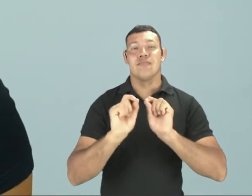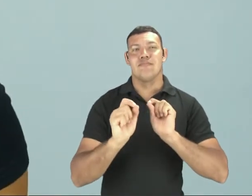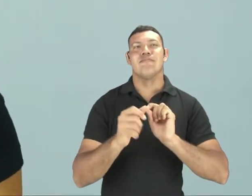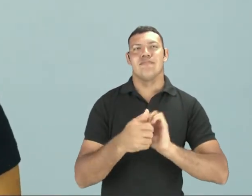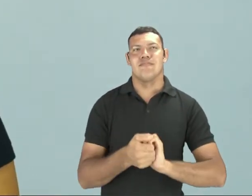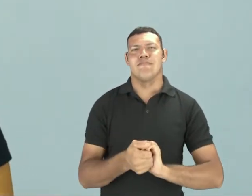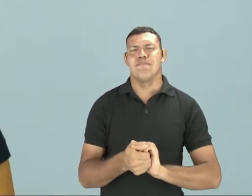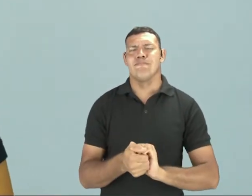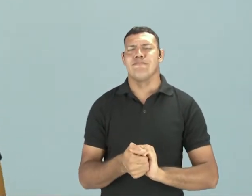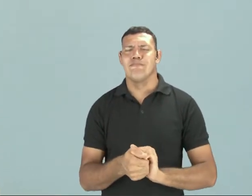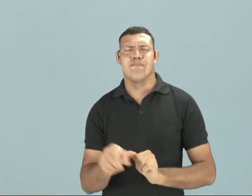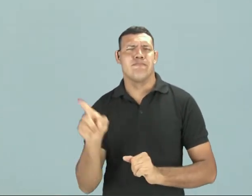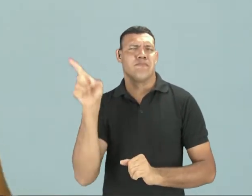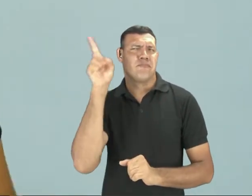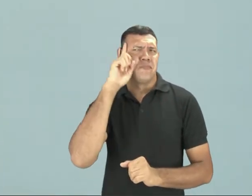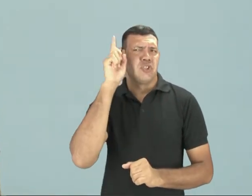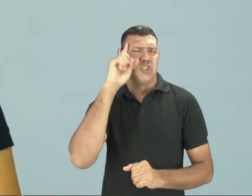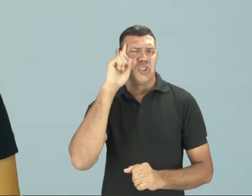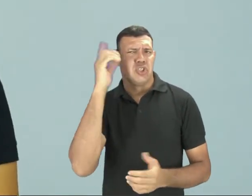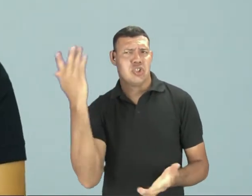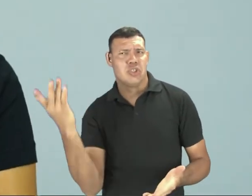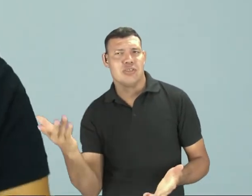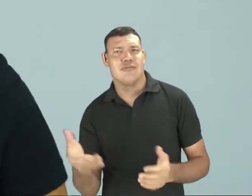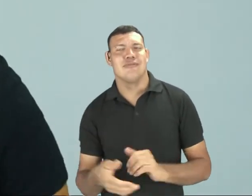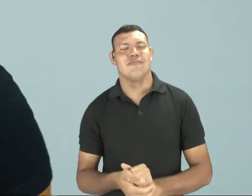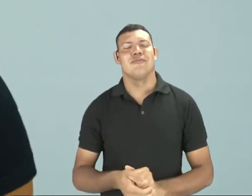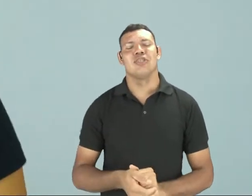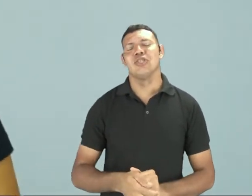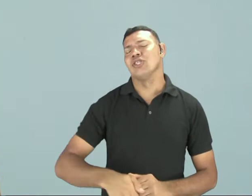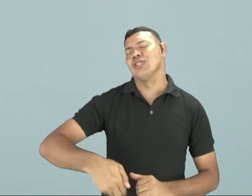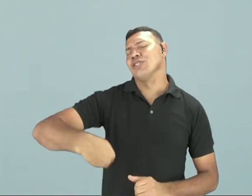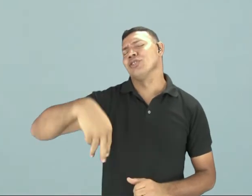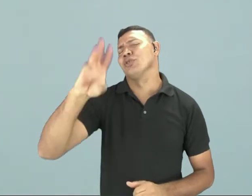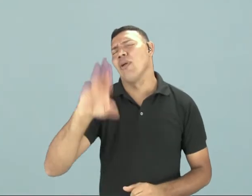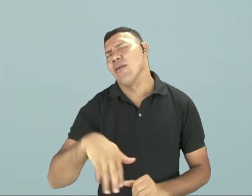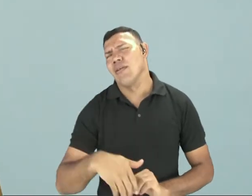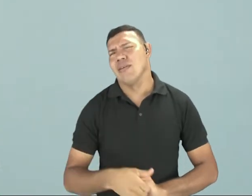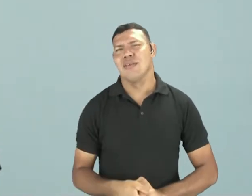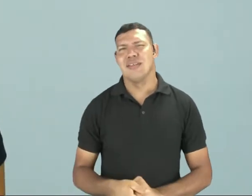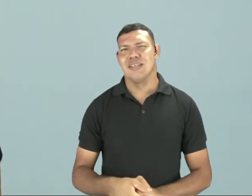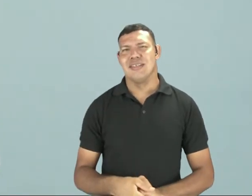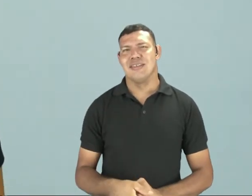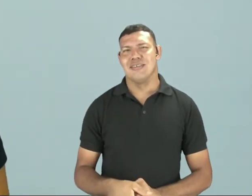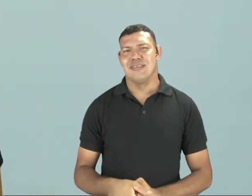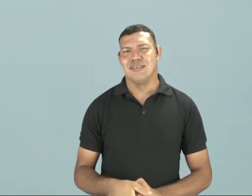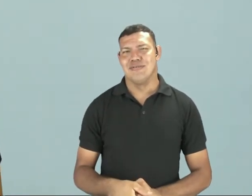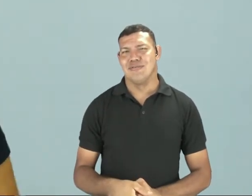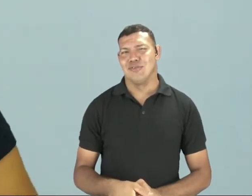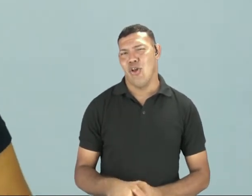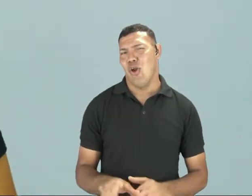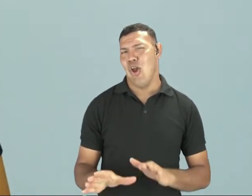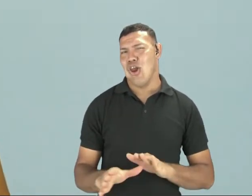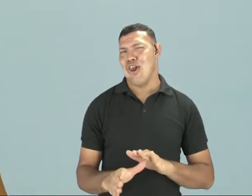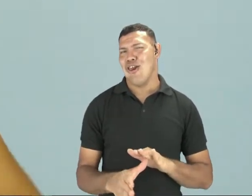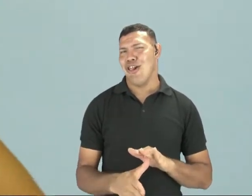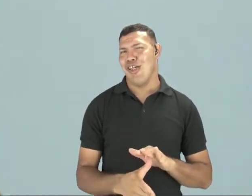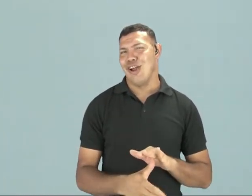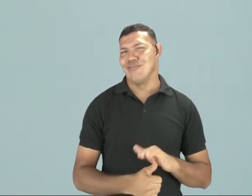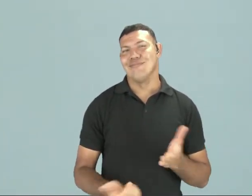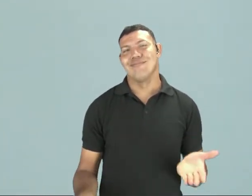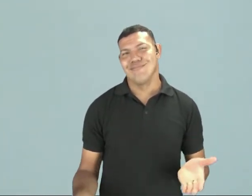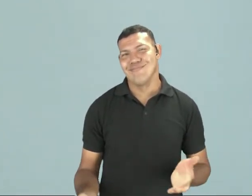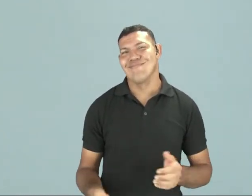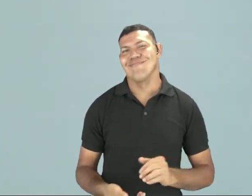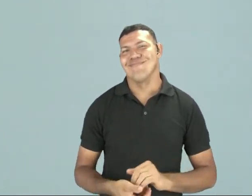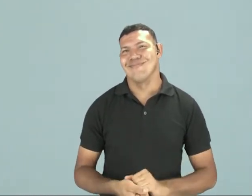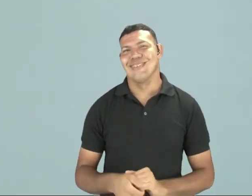uma situação do cotidiano. Quem nunca se fez corrupto, né? Quando a gente fala em corrupção,